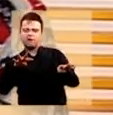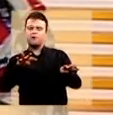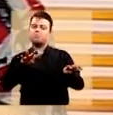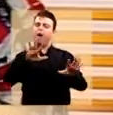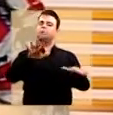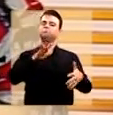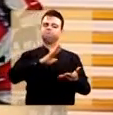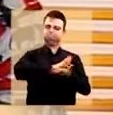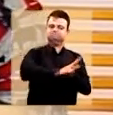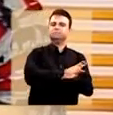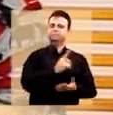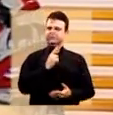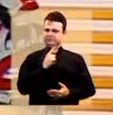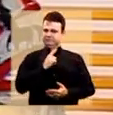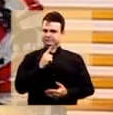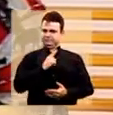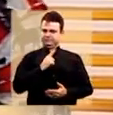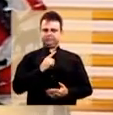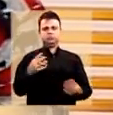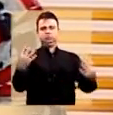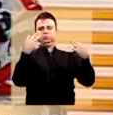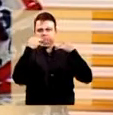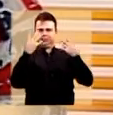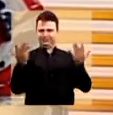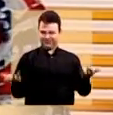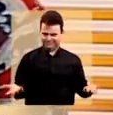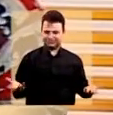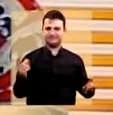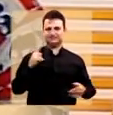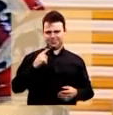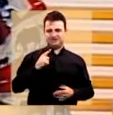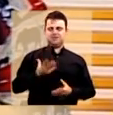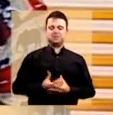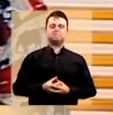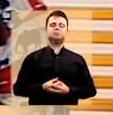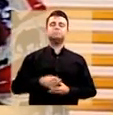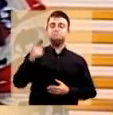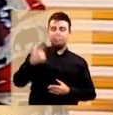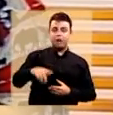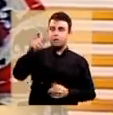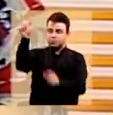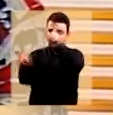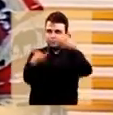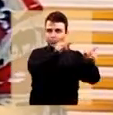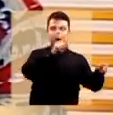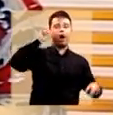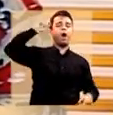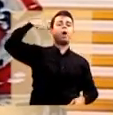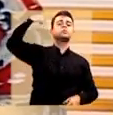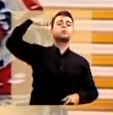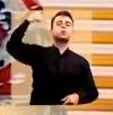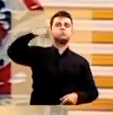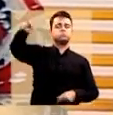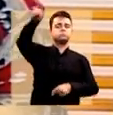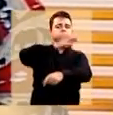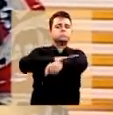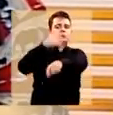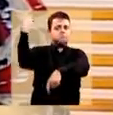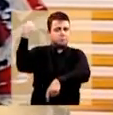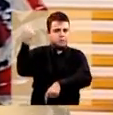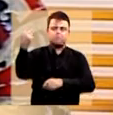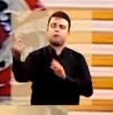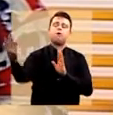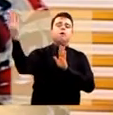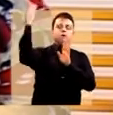ainda sofri o quê? Além do whitewashing, tem o whitesplain também, né? Ou seja, artistas brancos da cidade que vinham